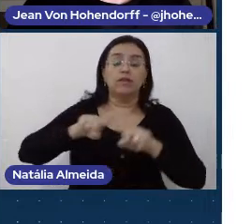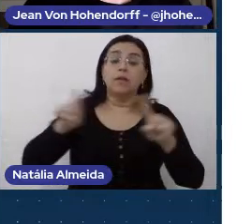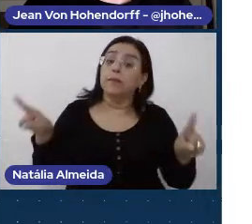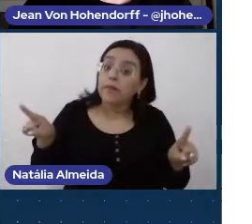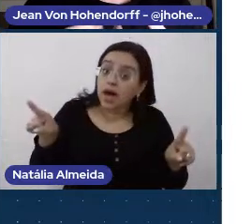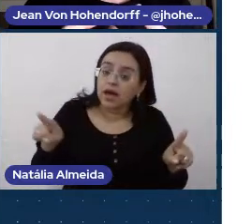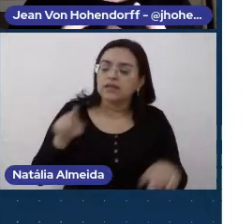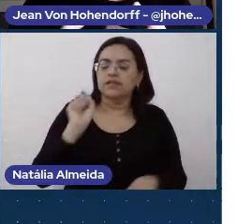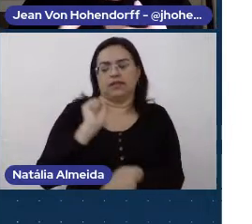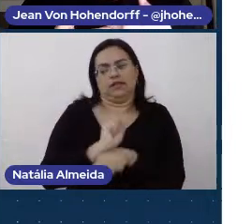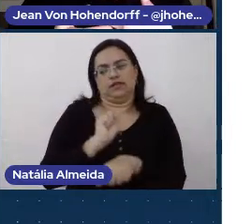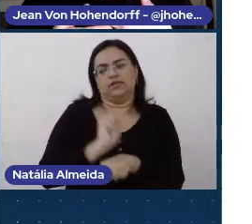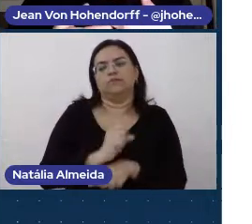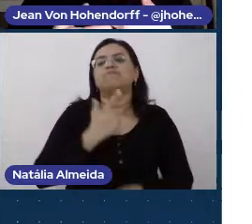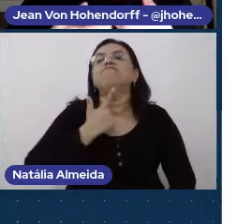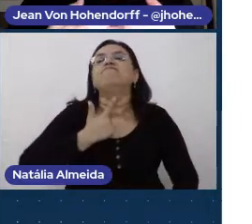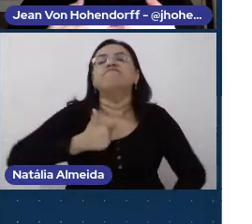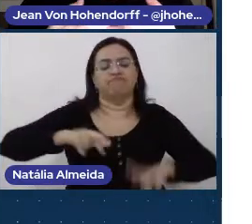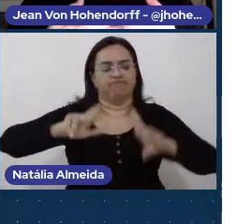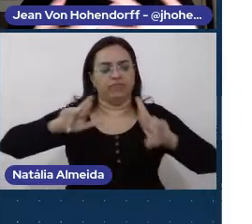compartilhem desse entendimento.